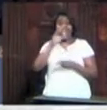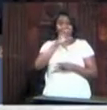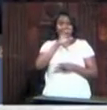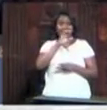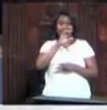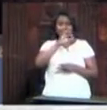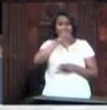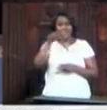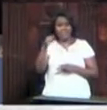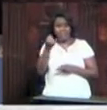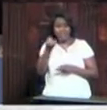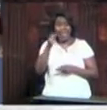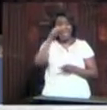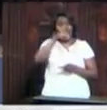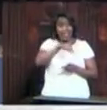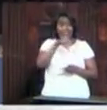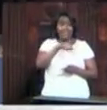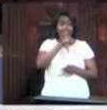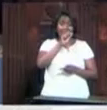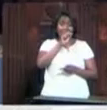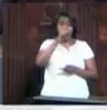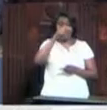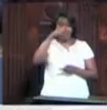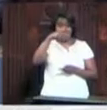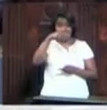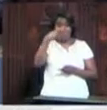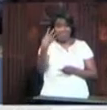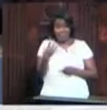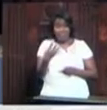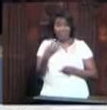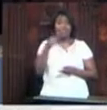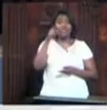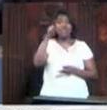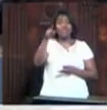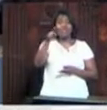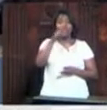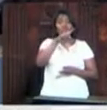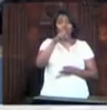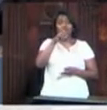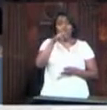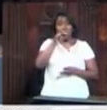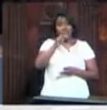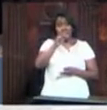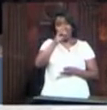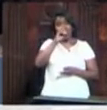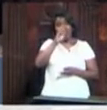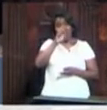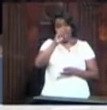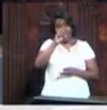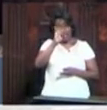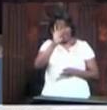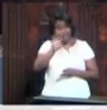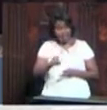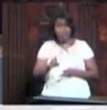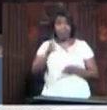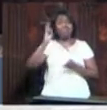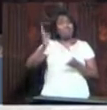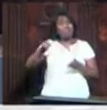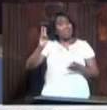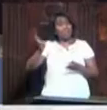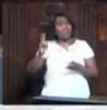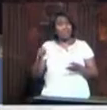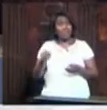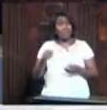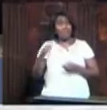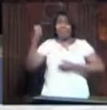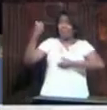na AP4, na zona oeste do B, do Rio de Janeiro. Eles